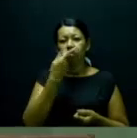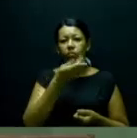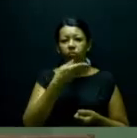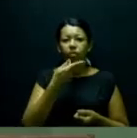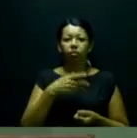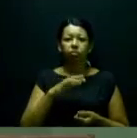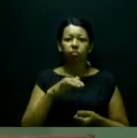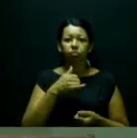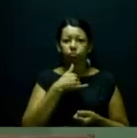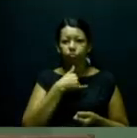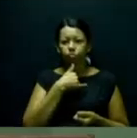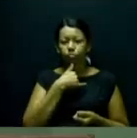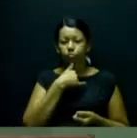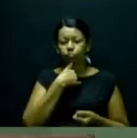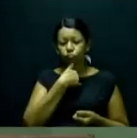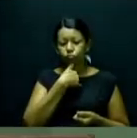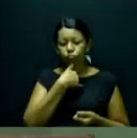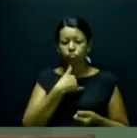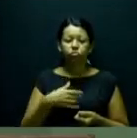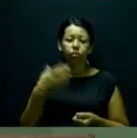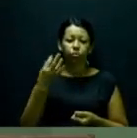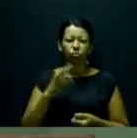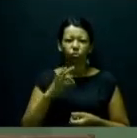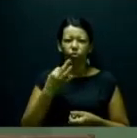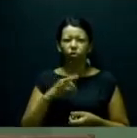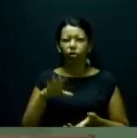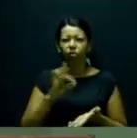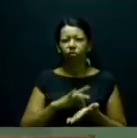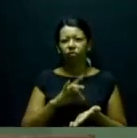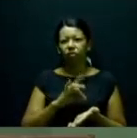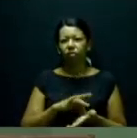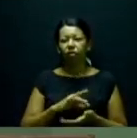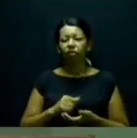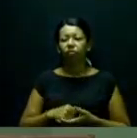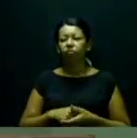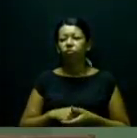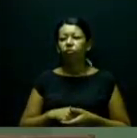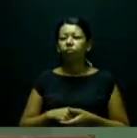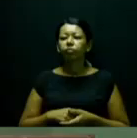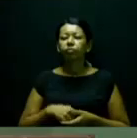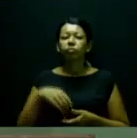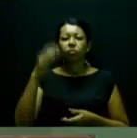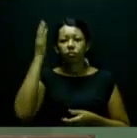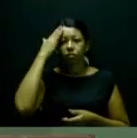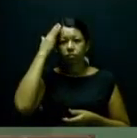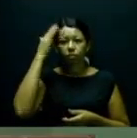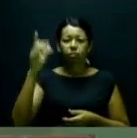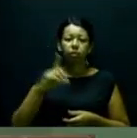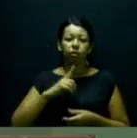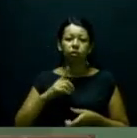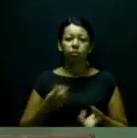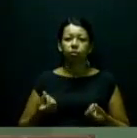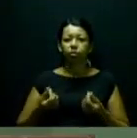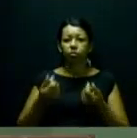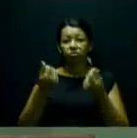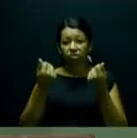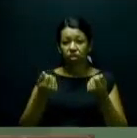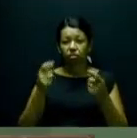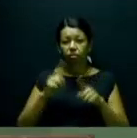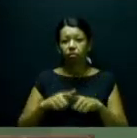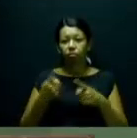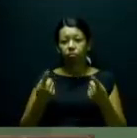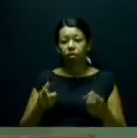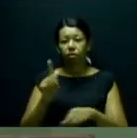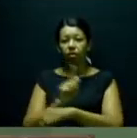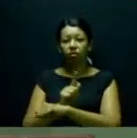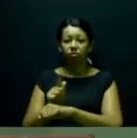a minha lamentação realmente dói, mas dói no fundo da alma, quando nós sabemos que temos um recurso fabuloso, mas não temos